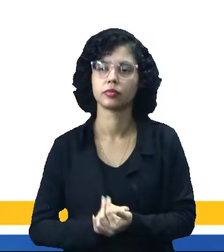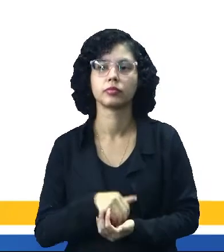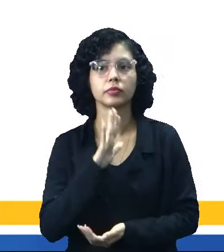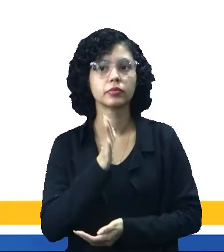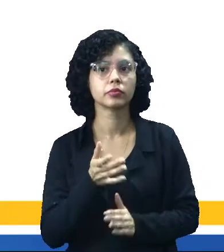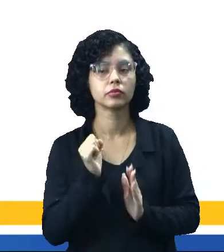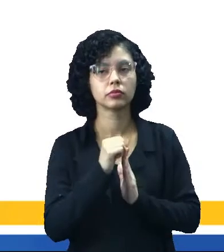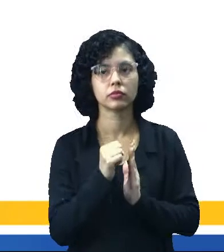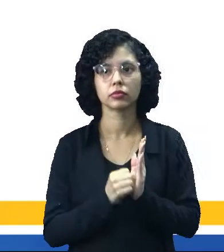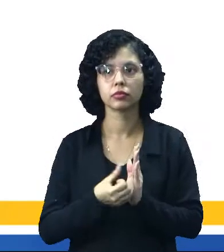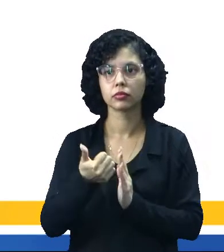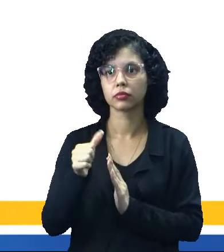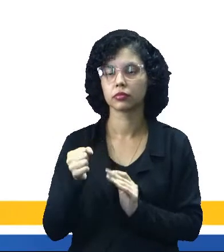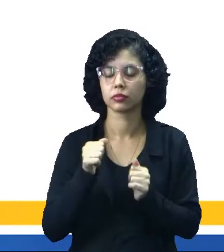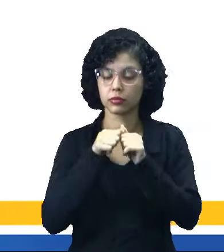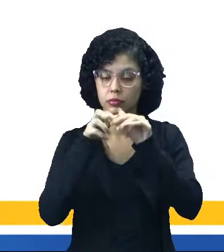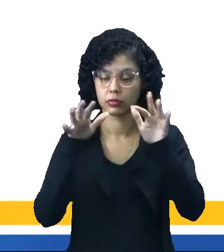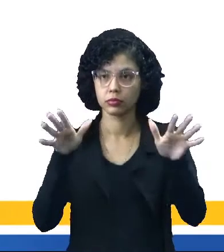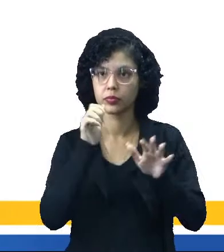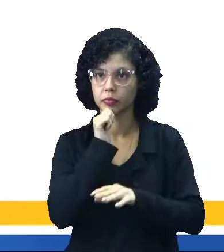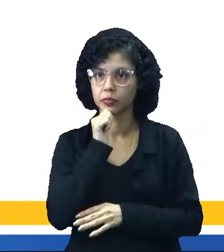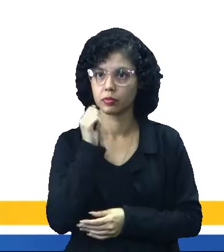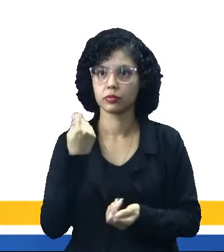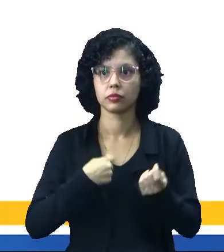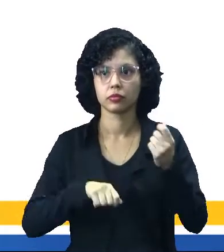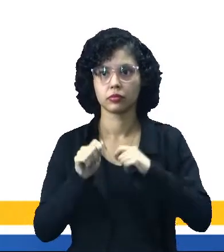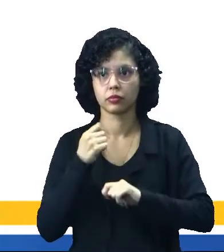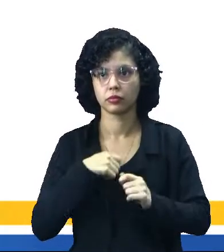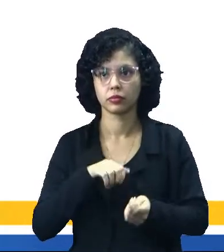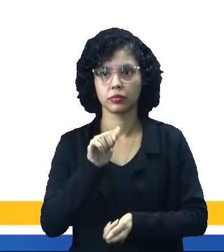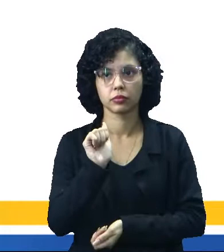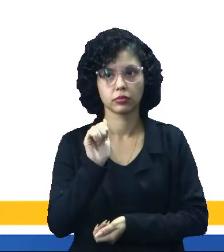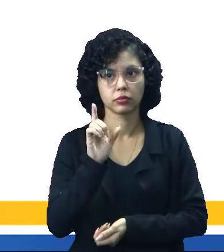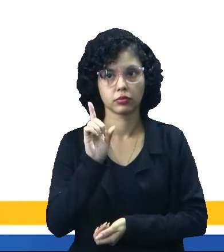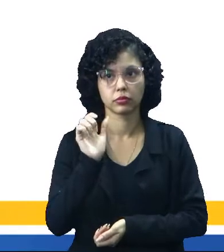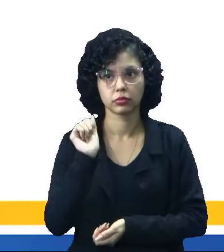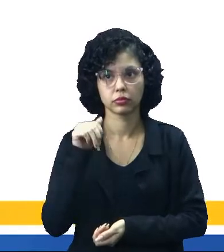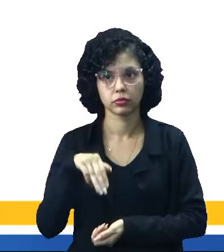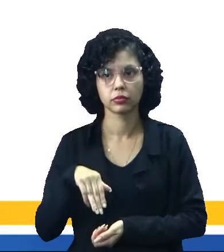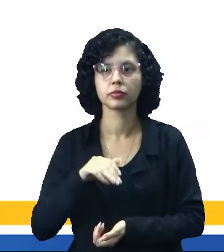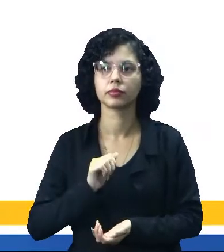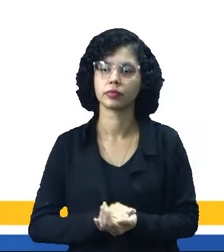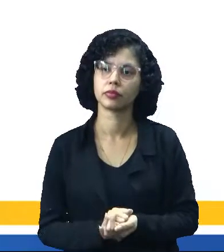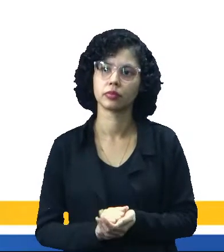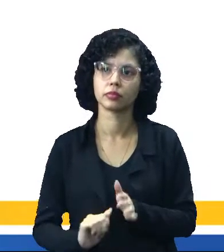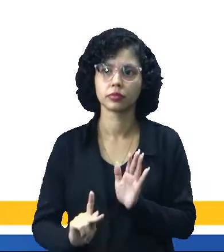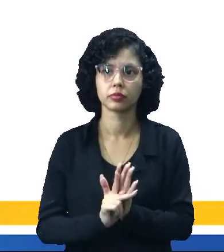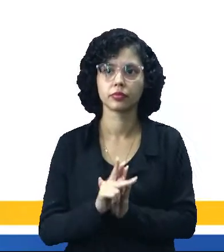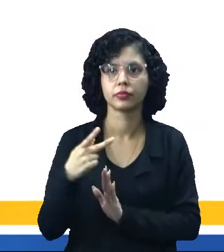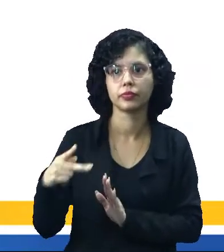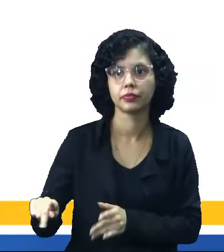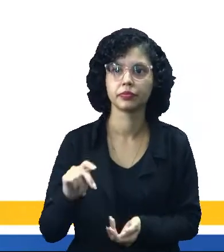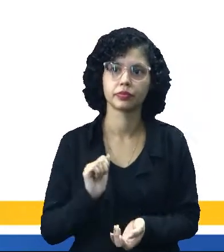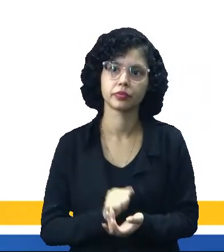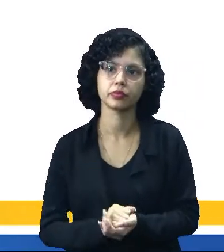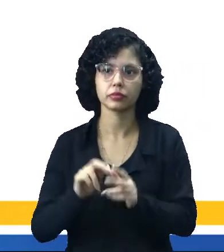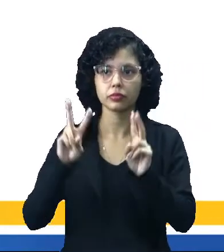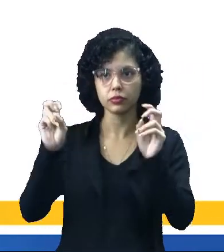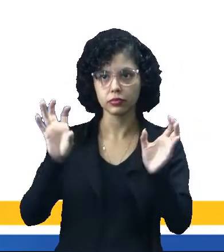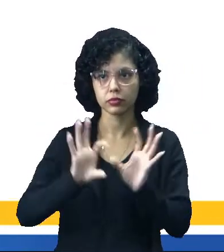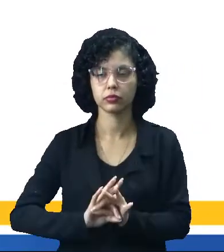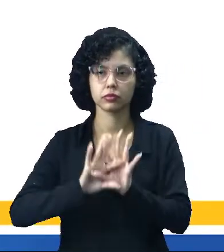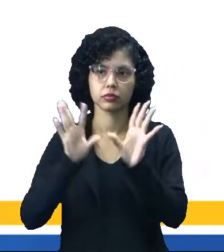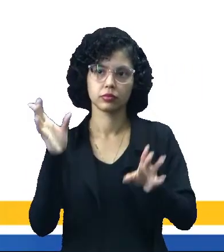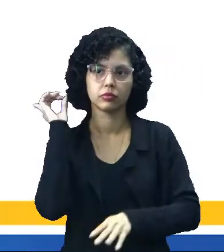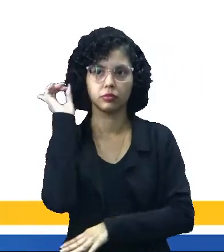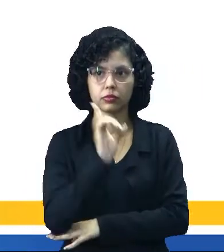formulação do liberalismo foi ampliada pelo economista Adam Smith. Para ele, os teóricos do liberalismo,